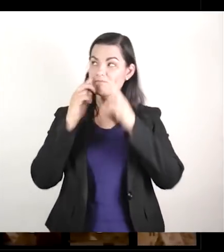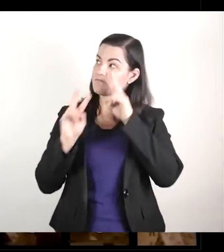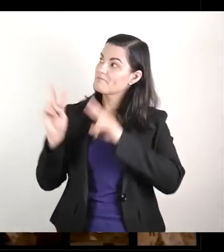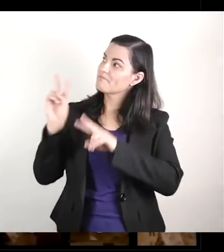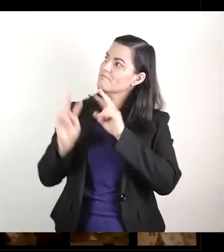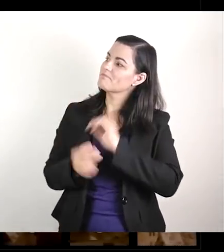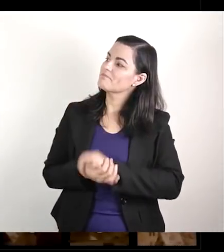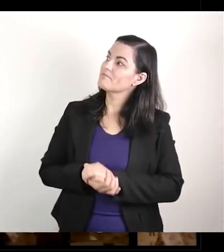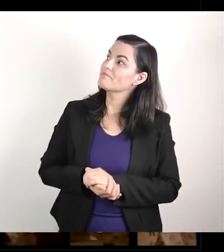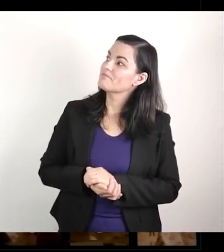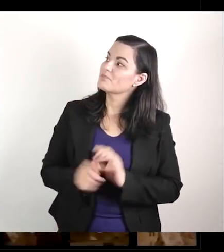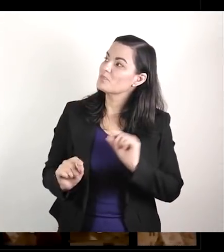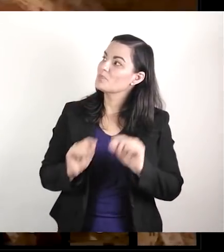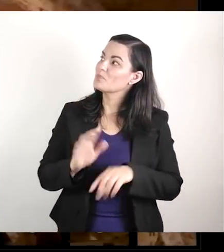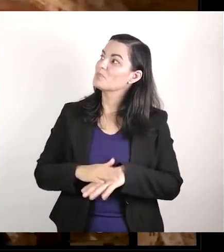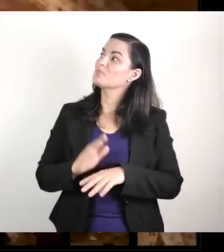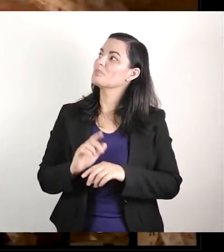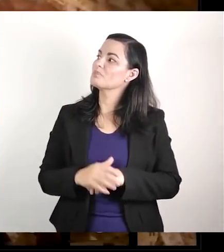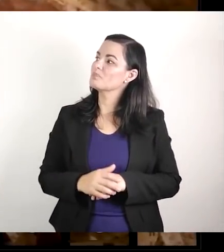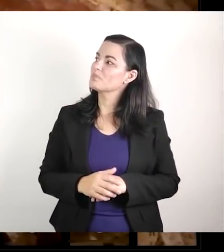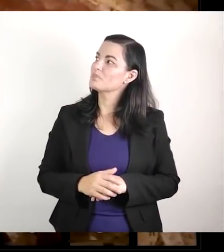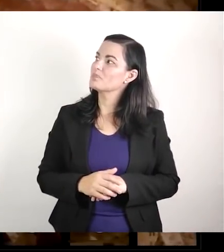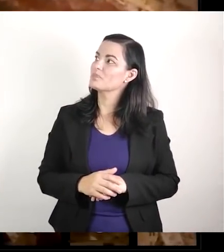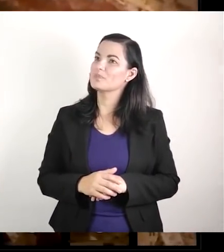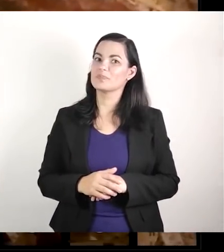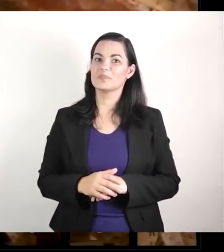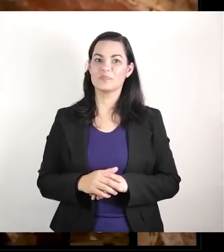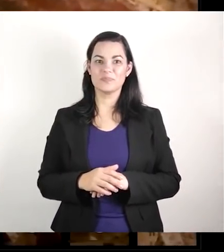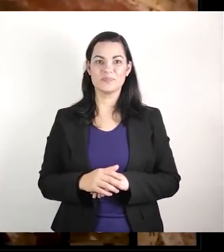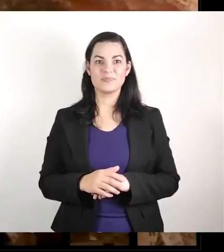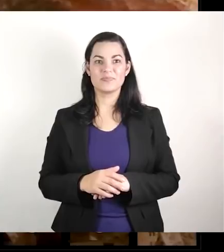Olha lá, o que será que vai aparecer agora?